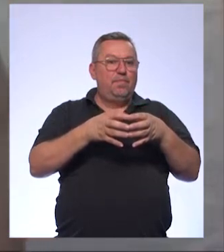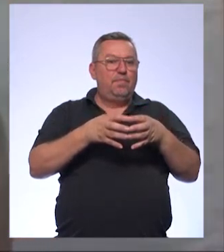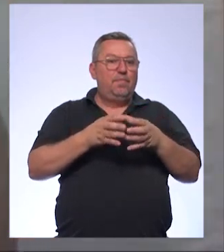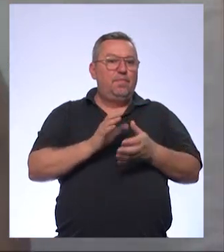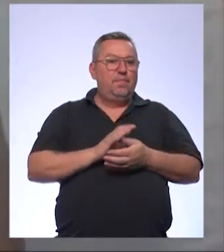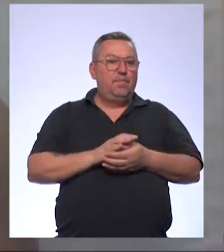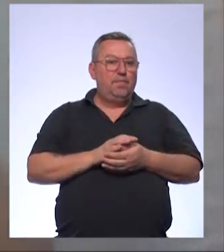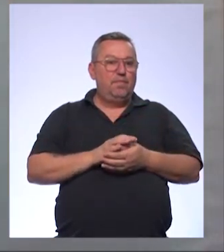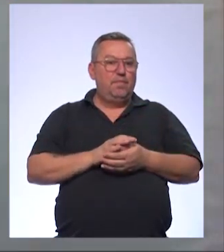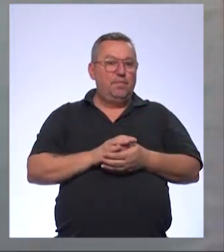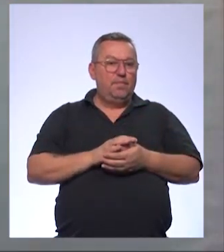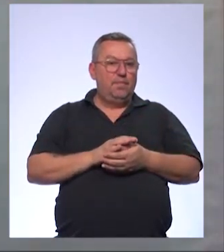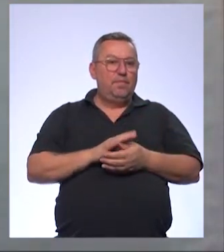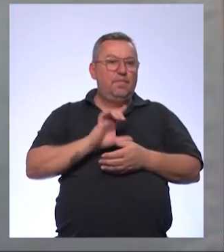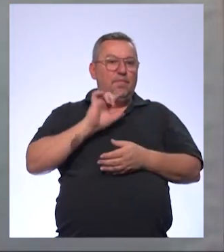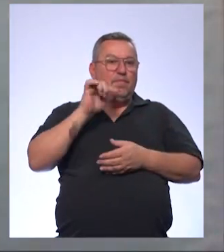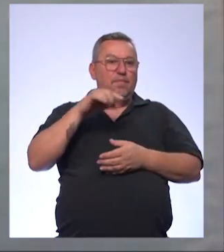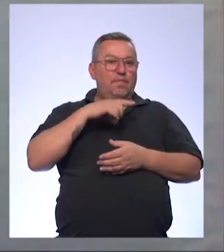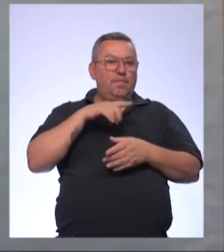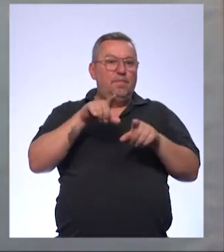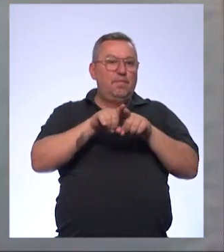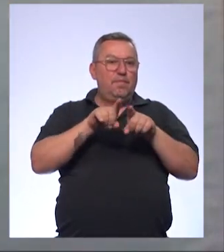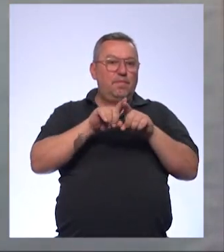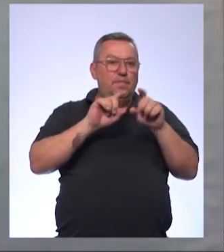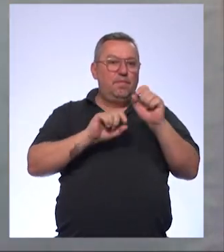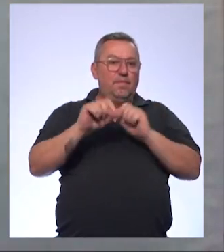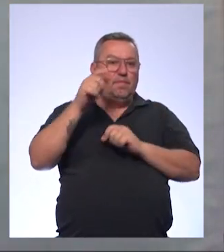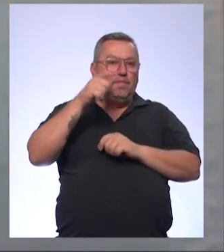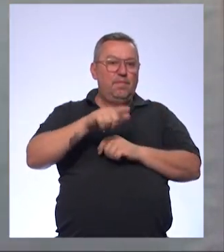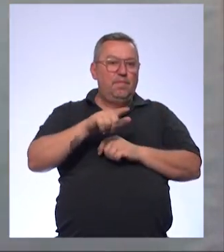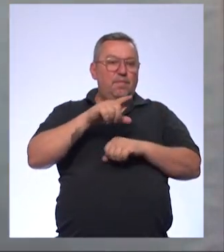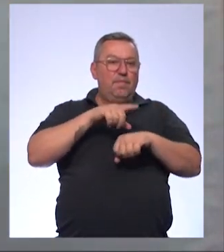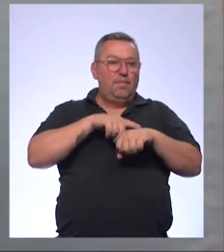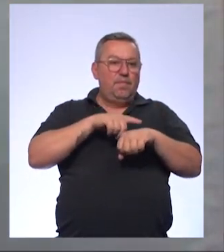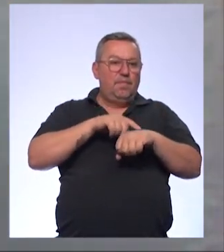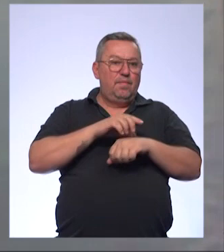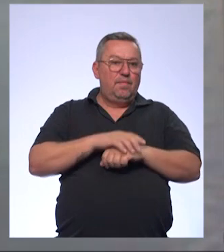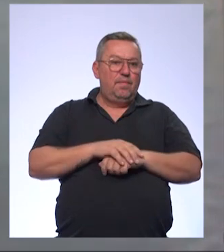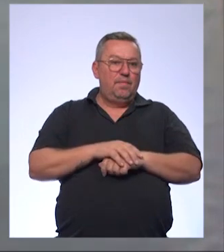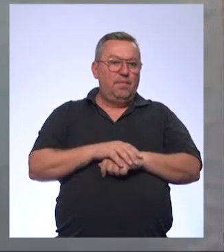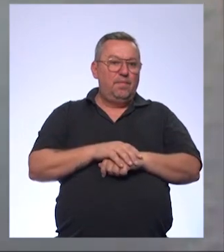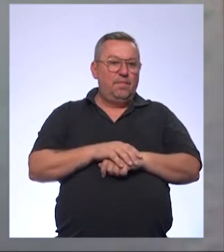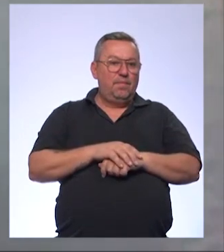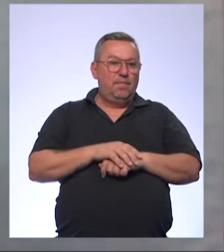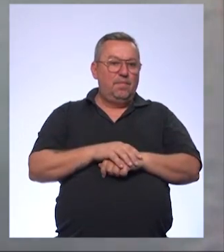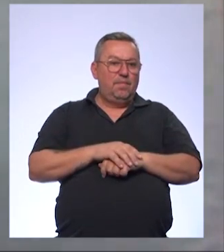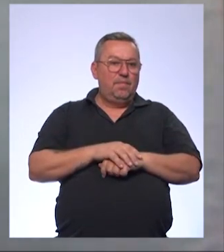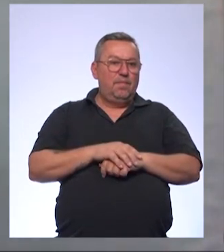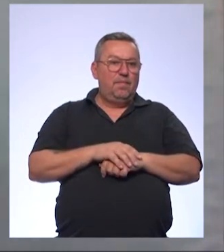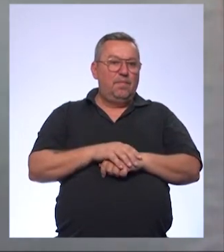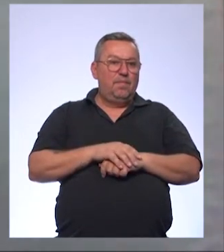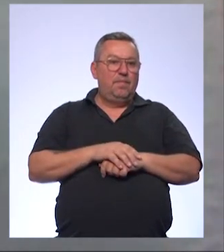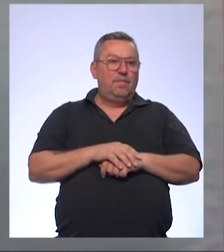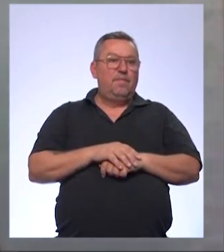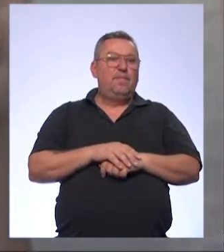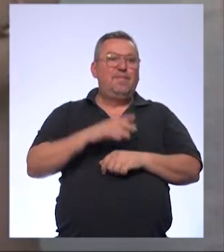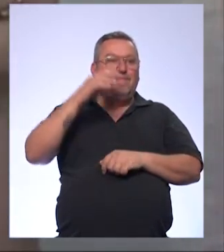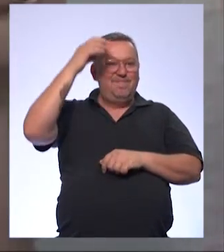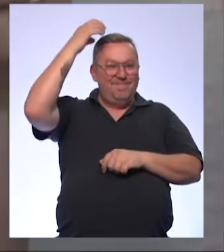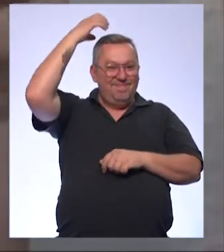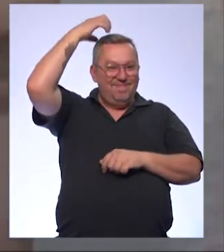só. Aí nós temos um outro momento, que é a era dos